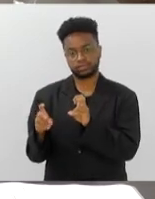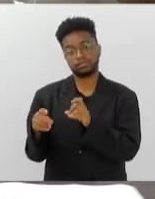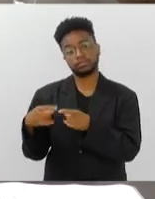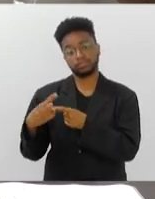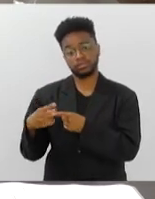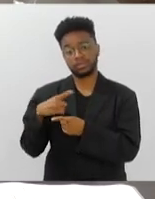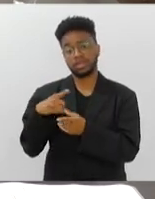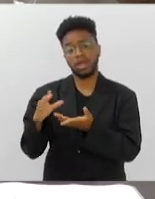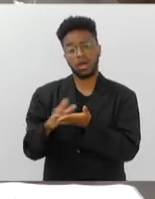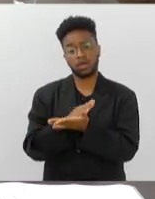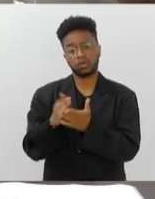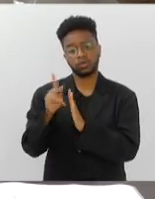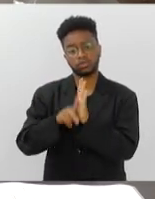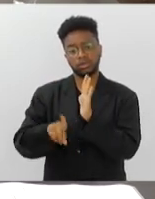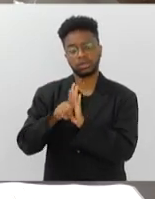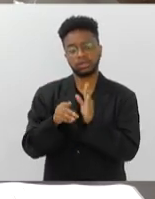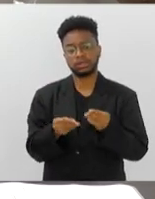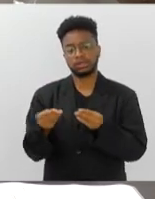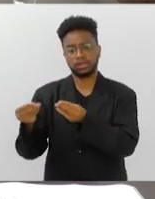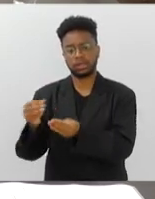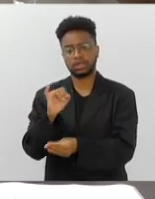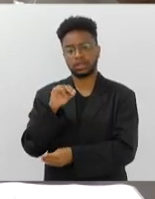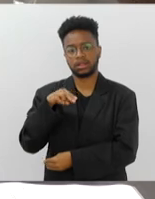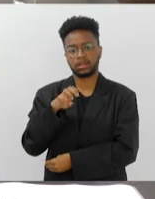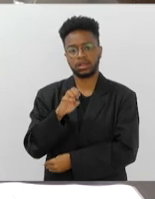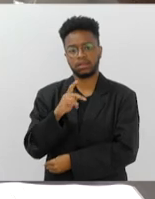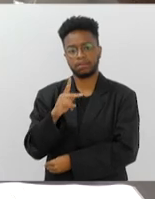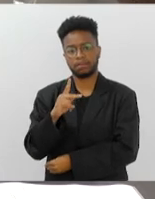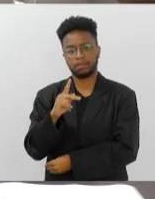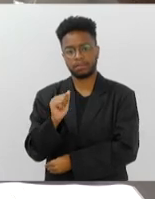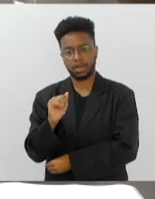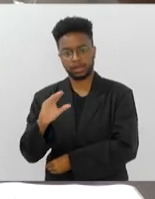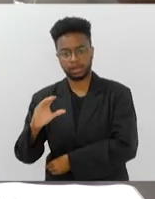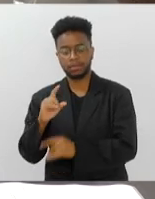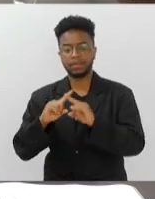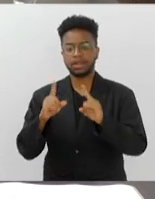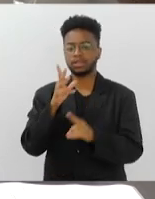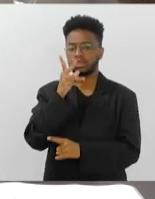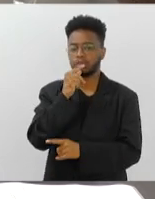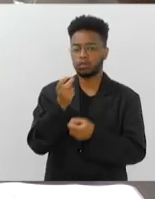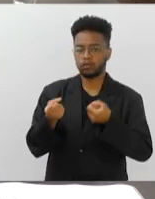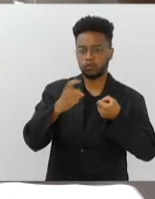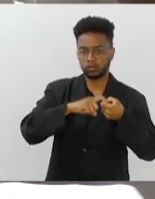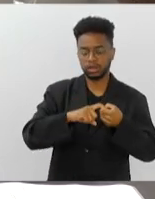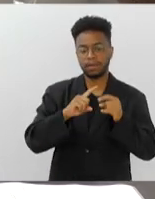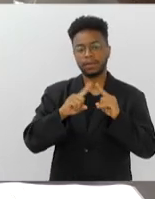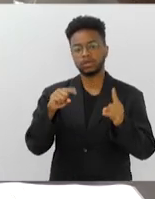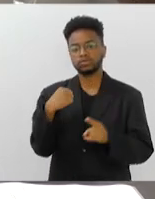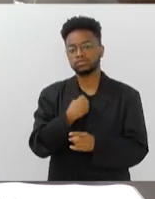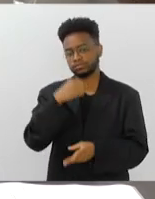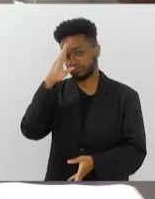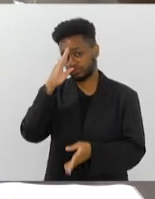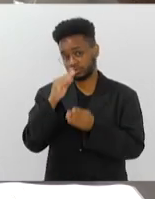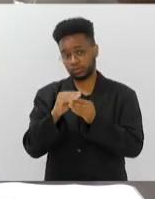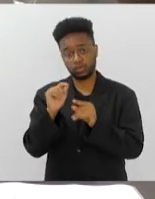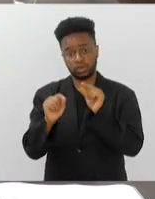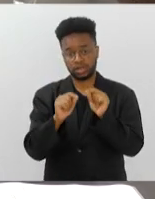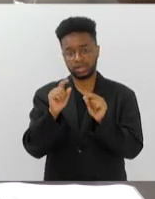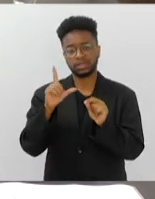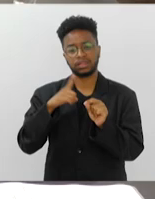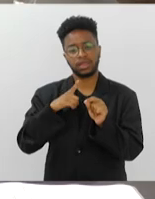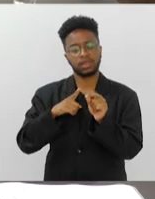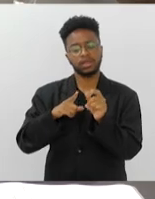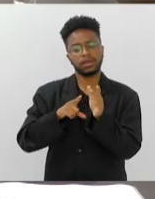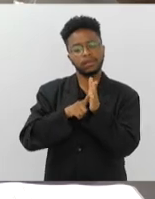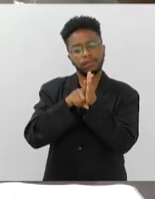porque alguns projetos estavam indo para o INEPAC, demoravam a voltar. E nós chegamos aqui à conclusão, depois de profunda análise da legislação, que na verdade